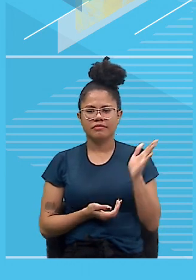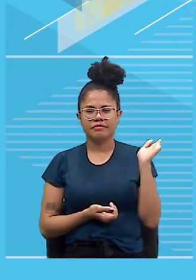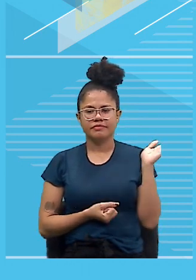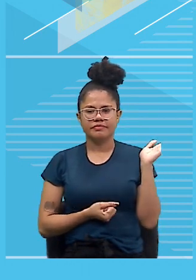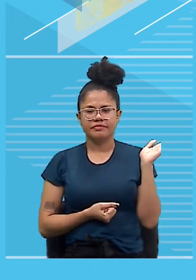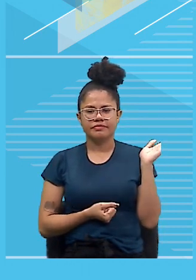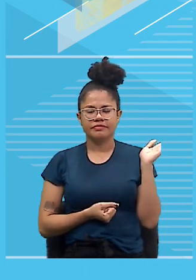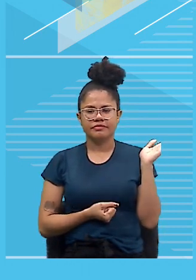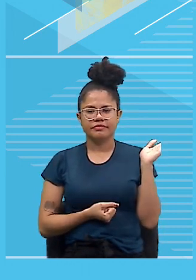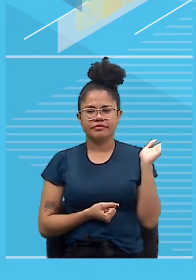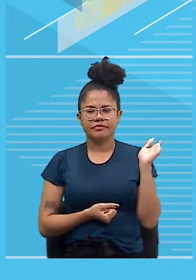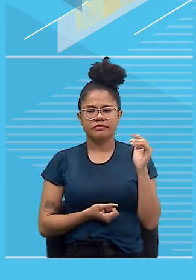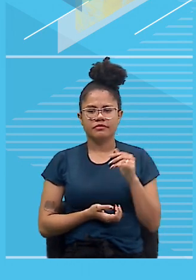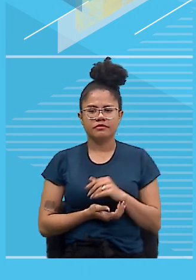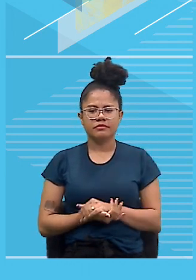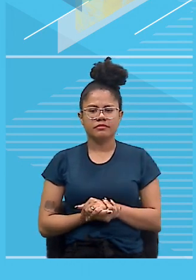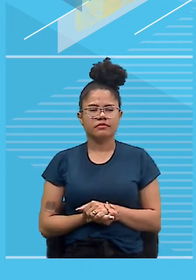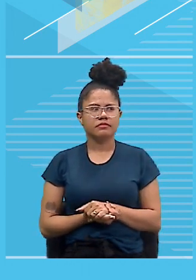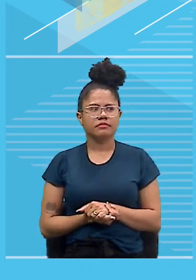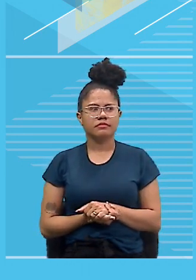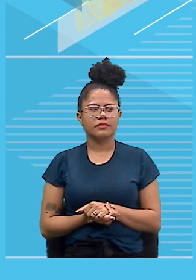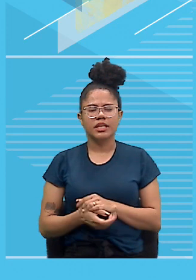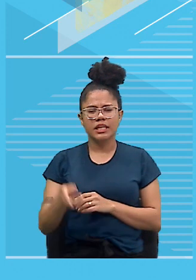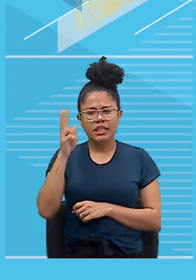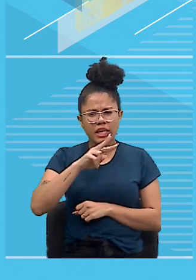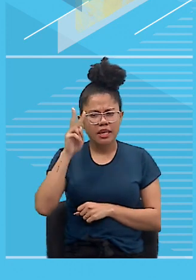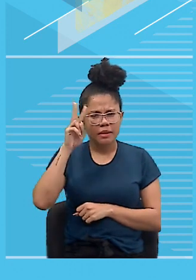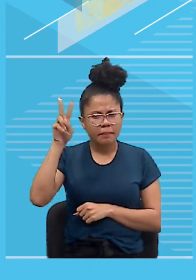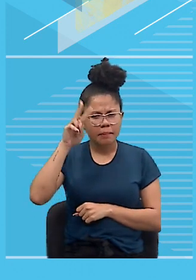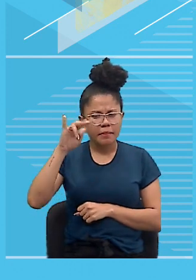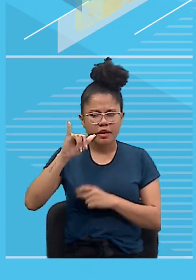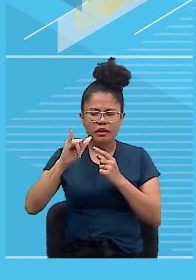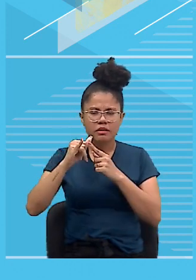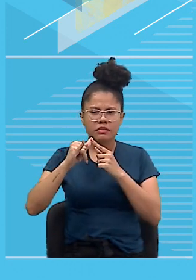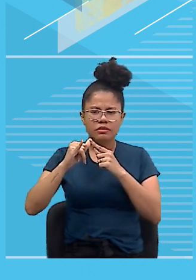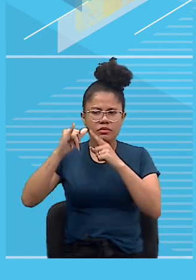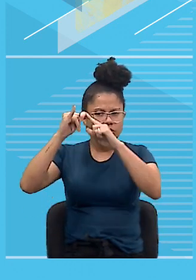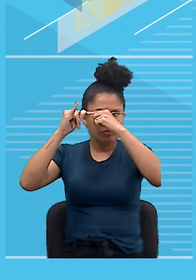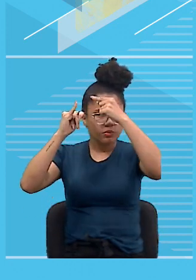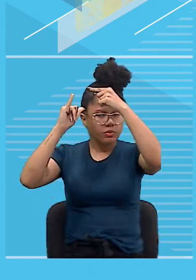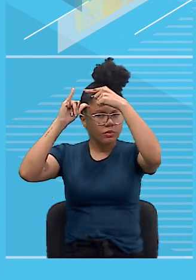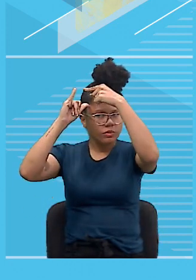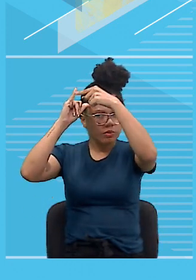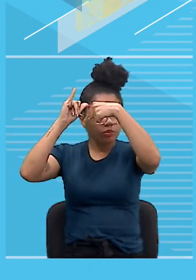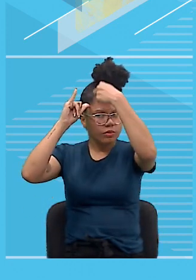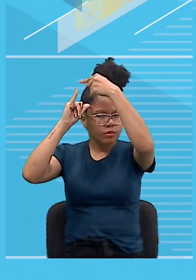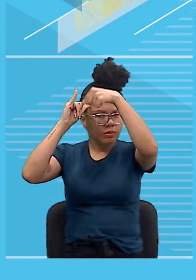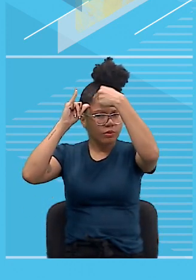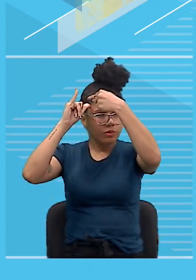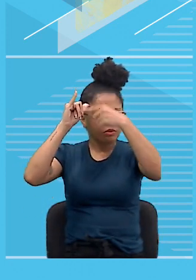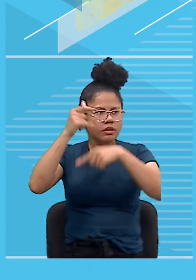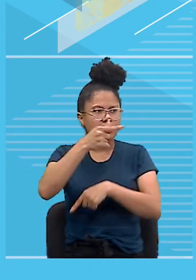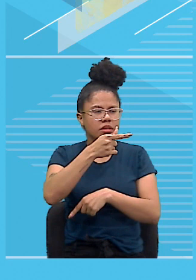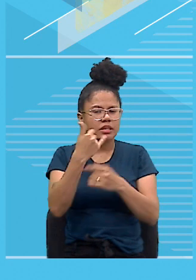aí ó que aparenta um chifre é entrada do Golfo de aden a entrada do Golfo